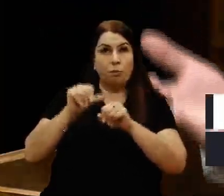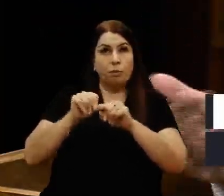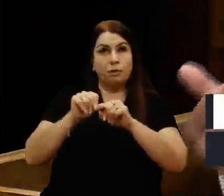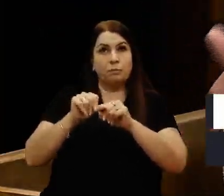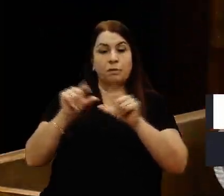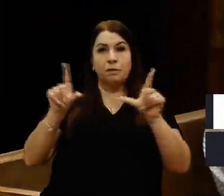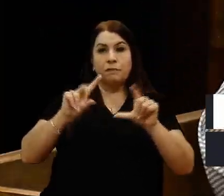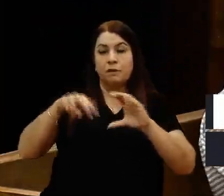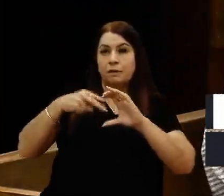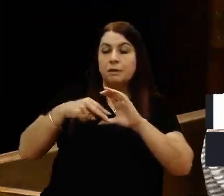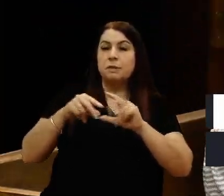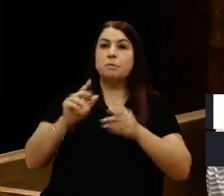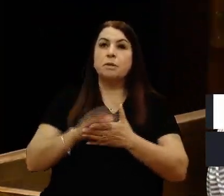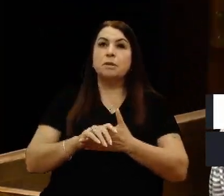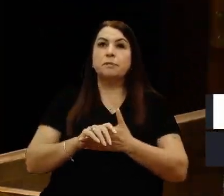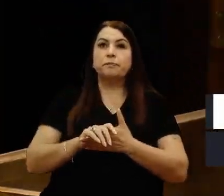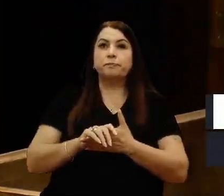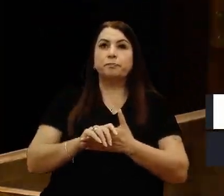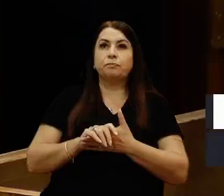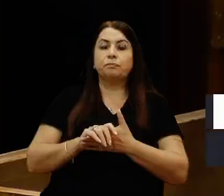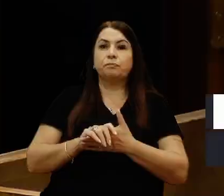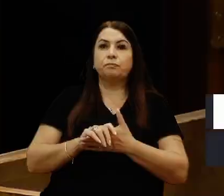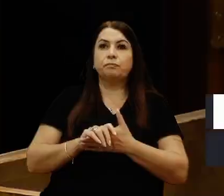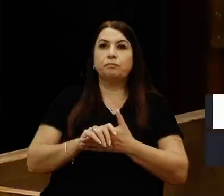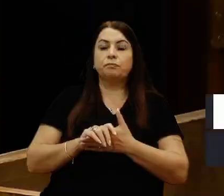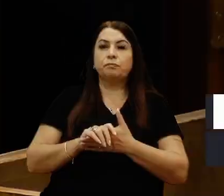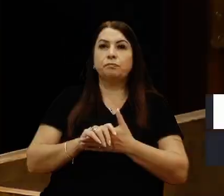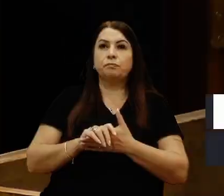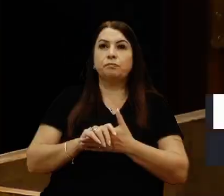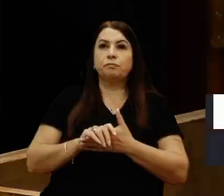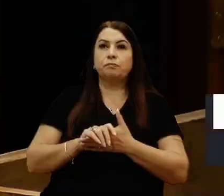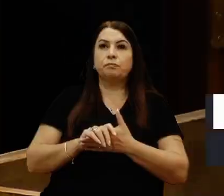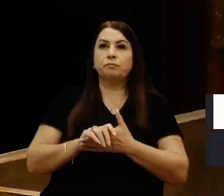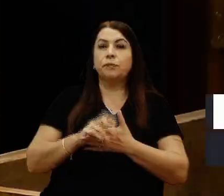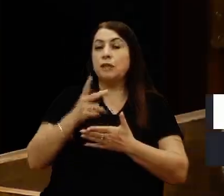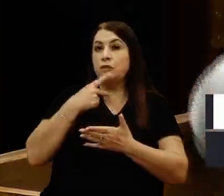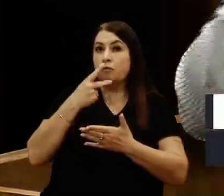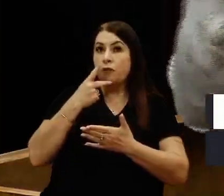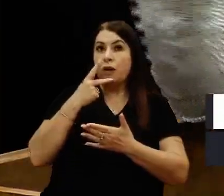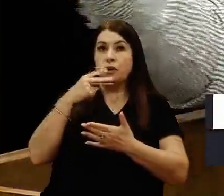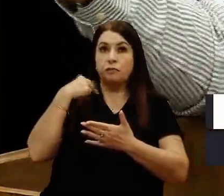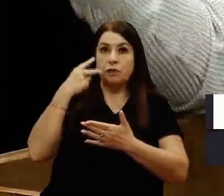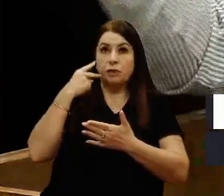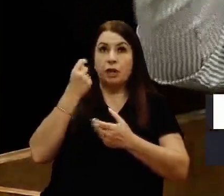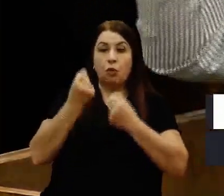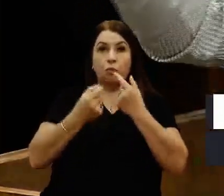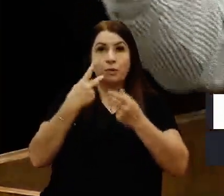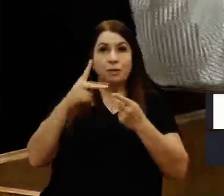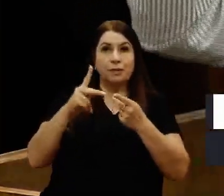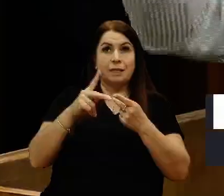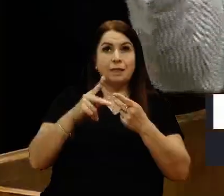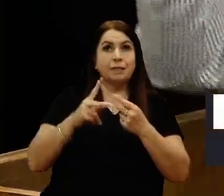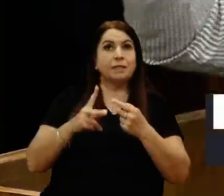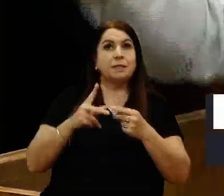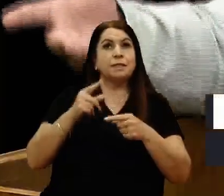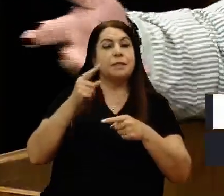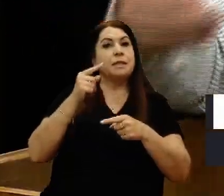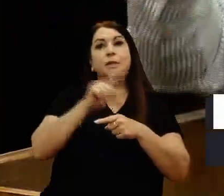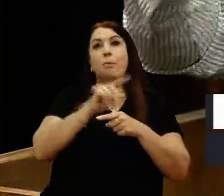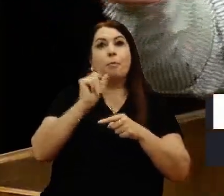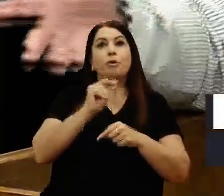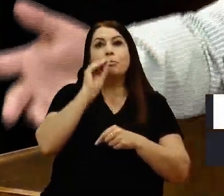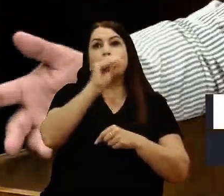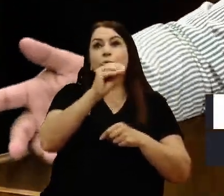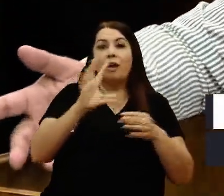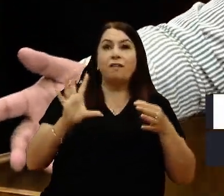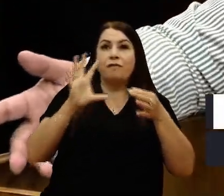TV Câmara, a TV, as manifestações dos vereadores, algumas delas são cerceadas de serem